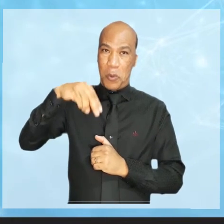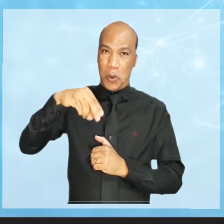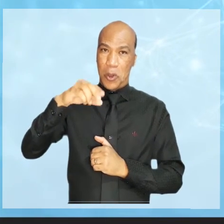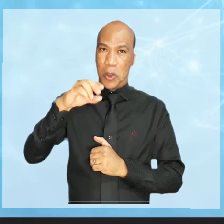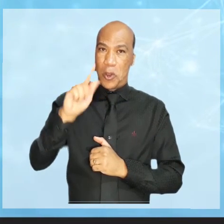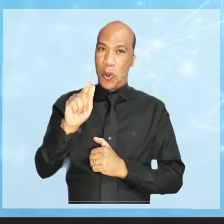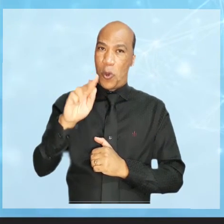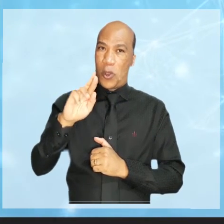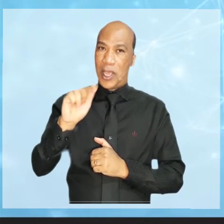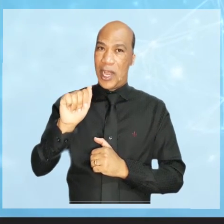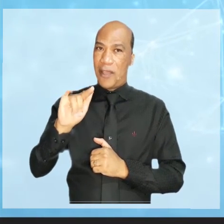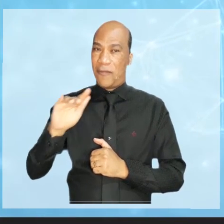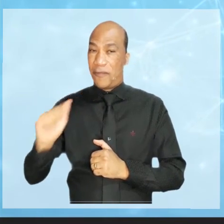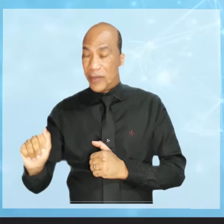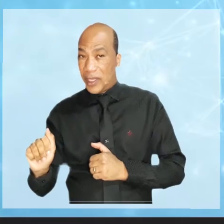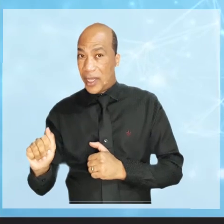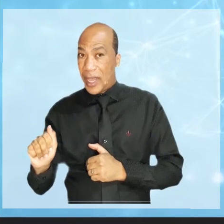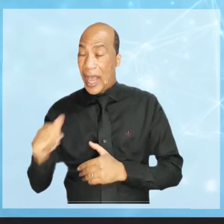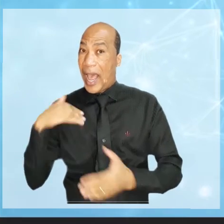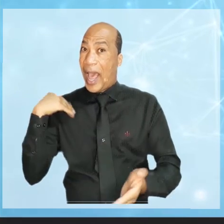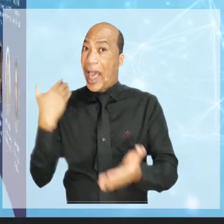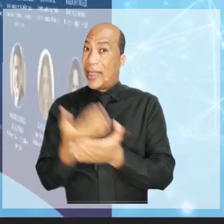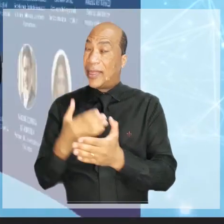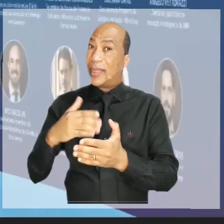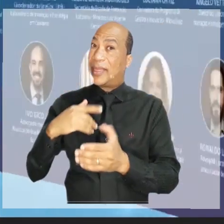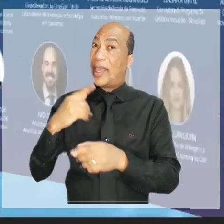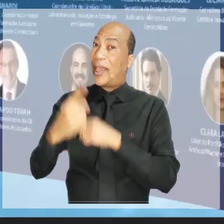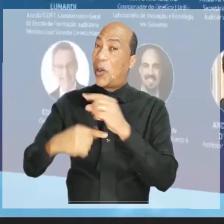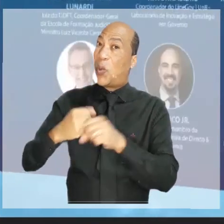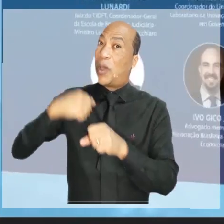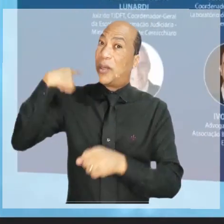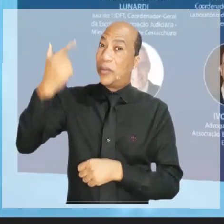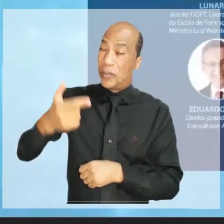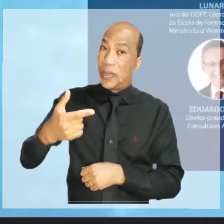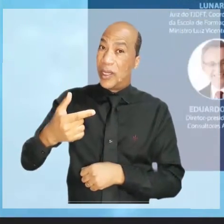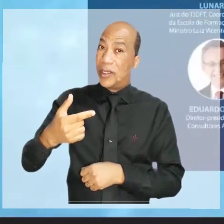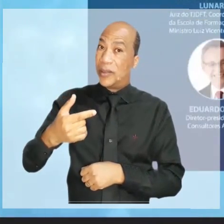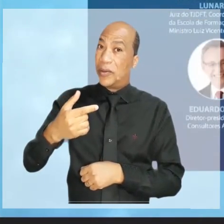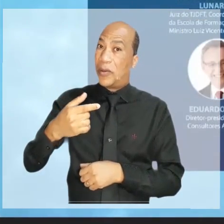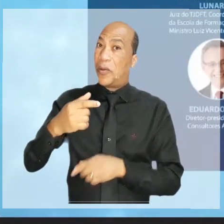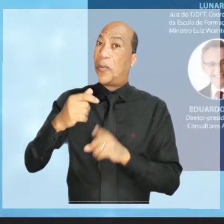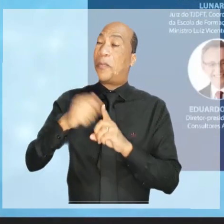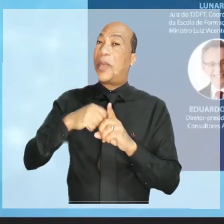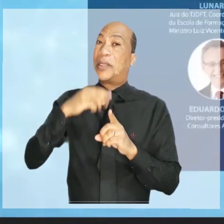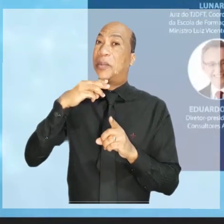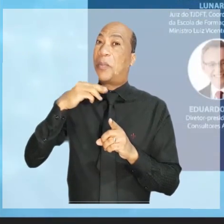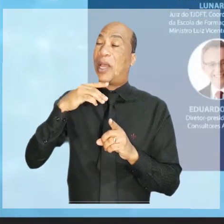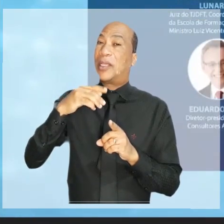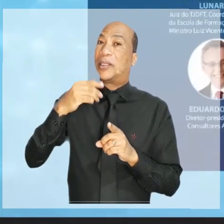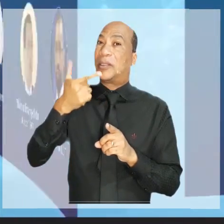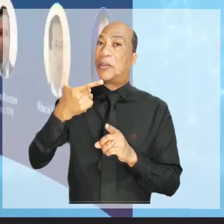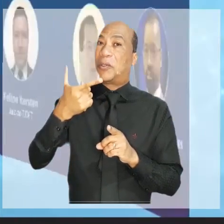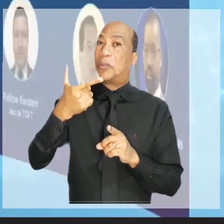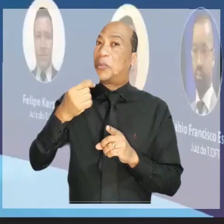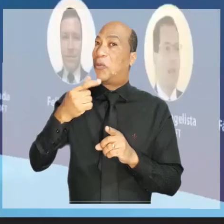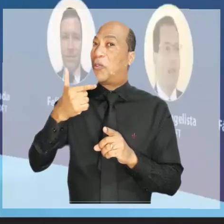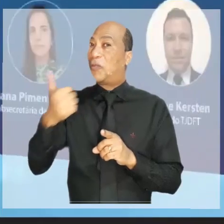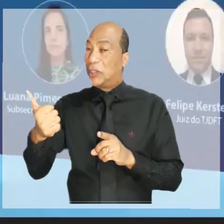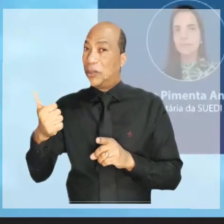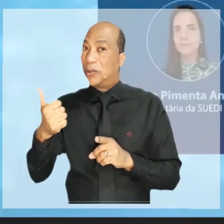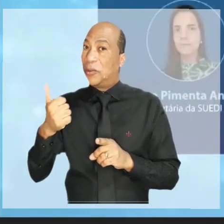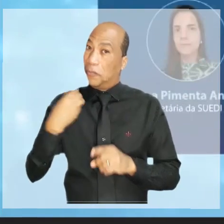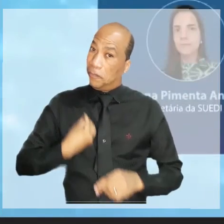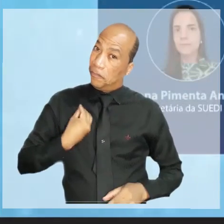os nossos agradecimentos especiais. Ilustres palestrantes que nos brindaram com seus ricos conhecimentos